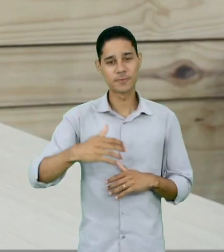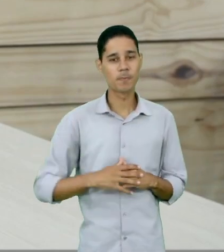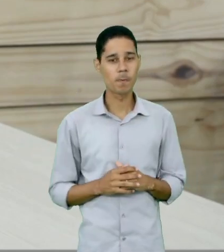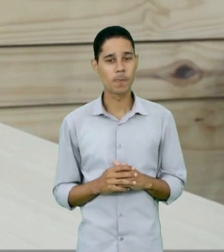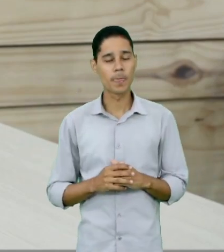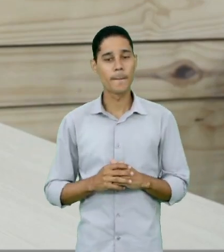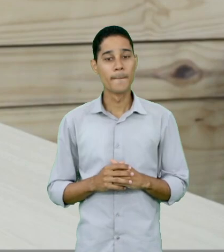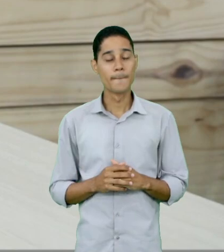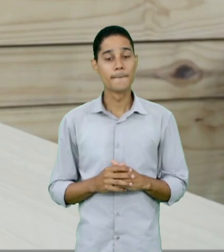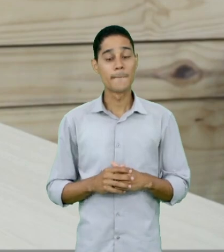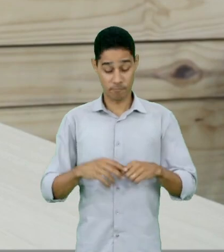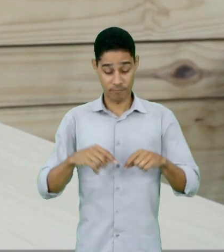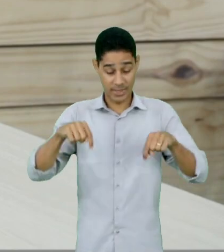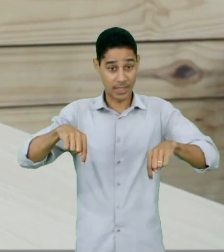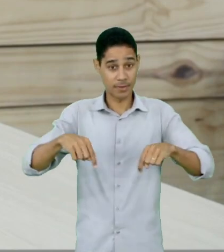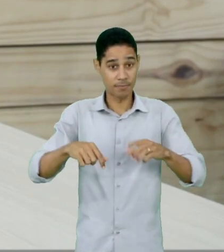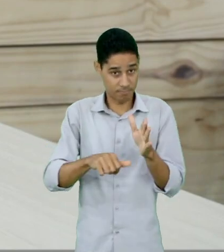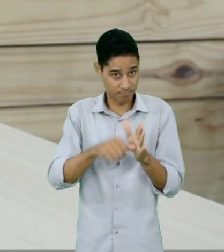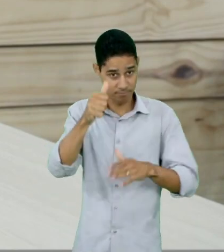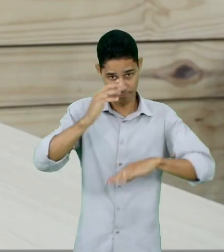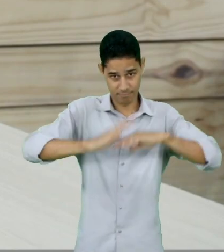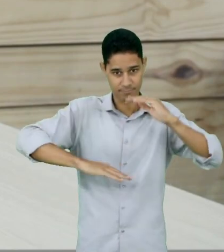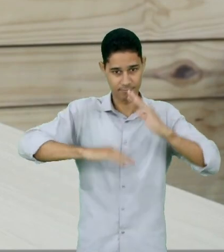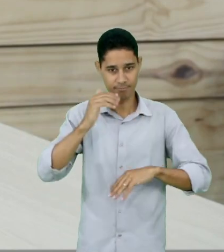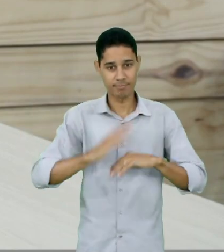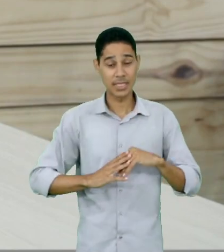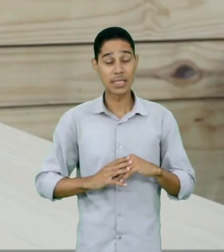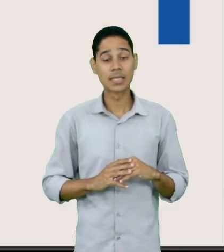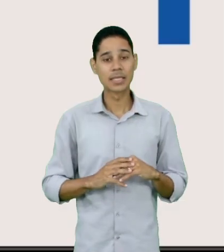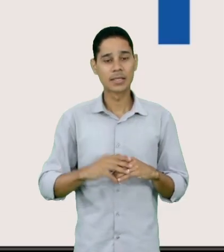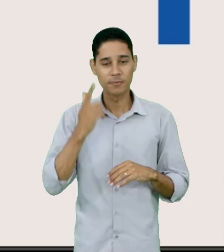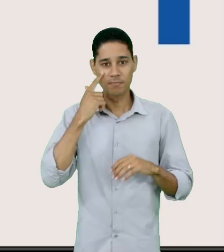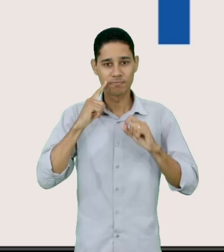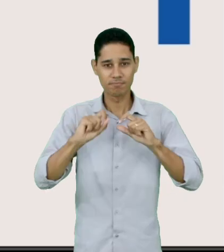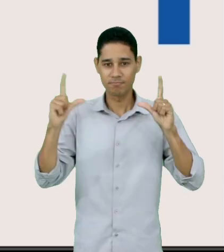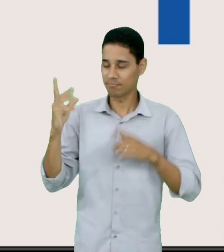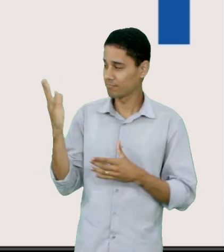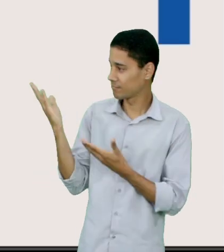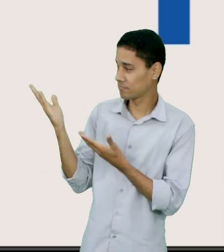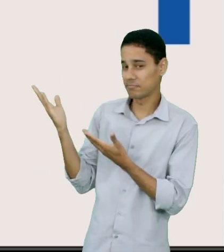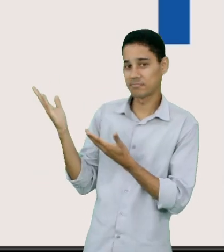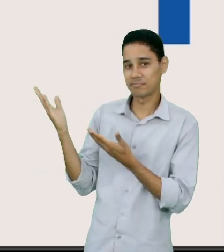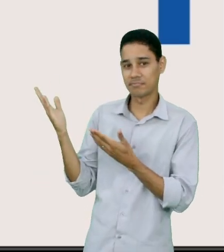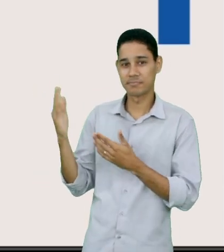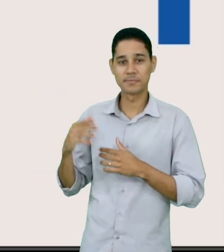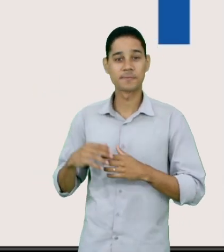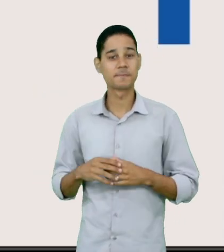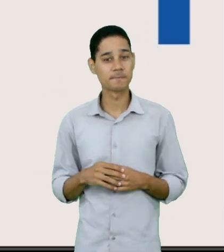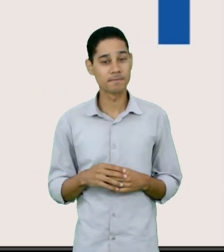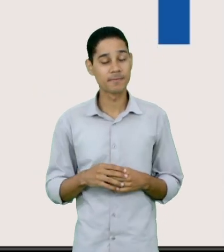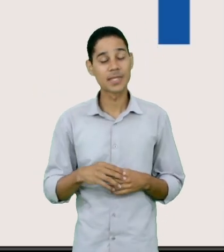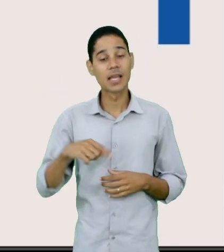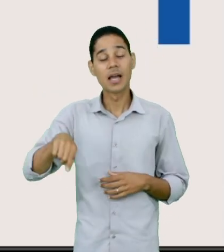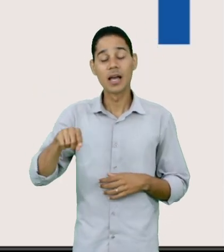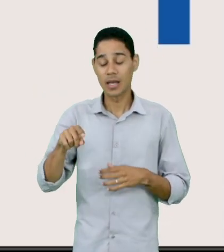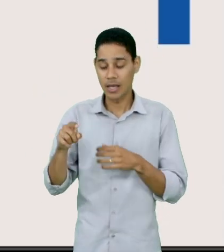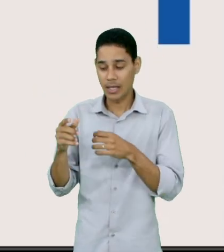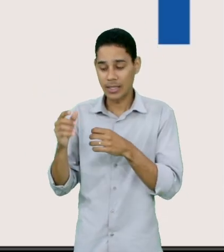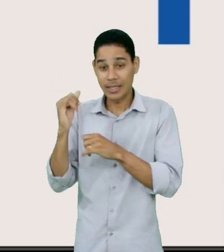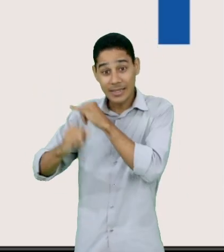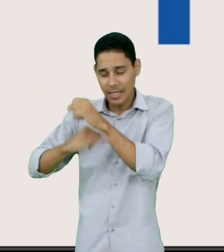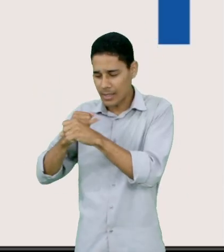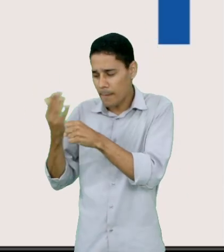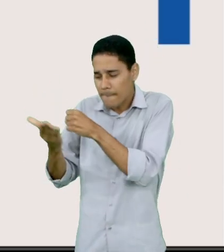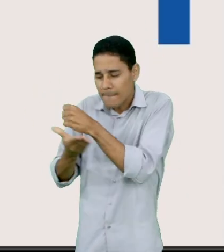tá? Então, nessa primeira competência, conforme o slide aparece aí para você, a gente vai reconhecer os fundamentos